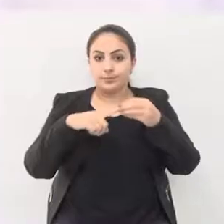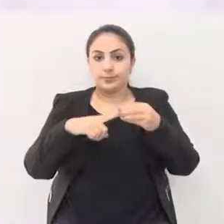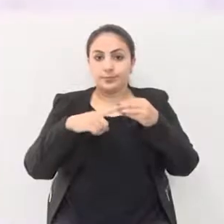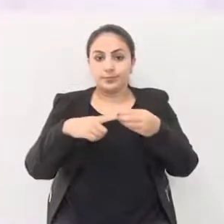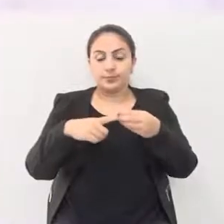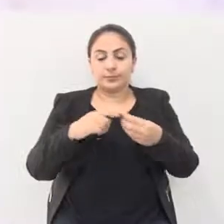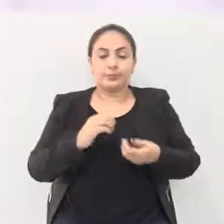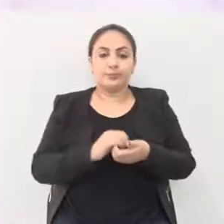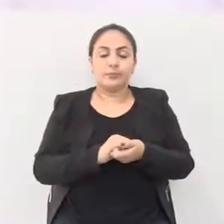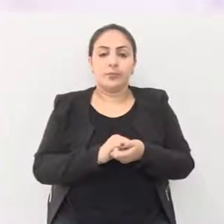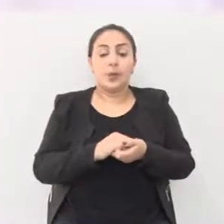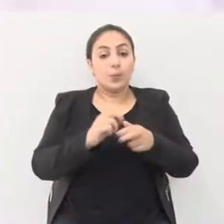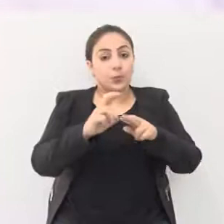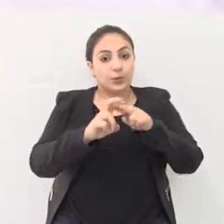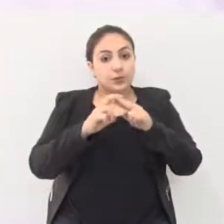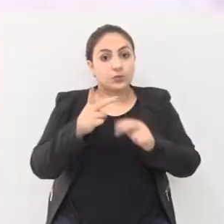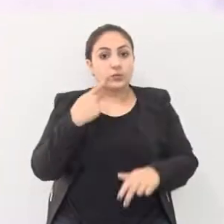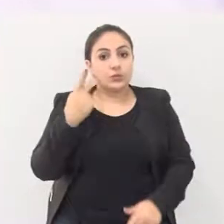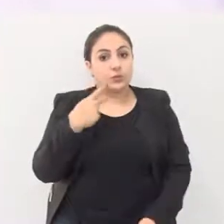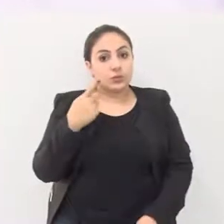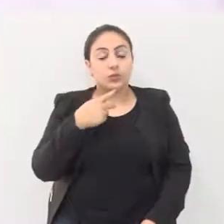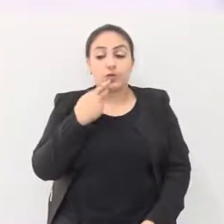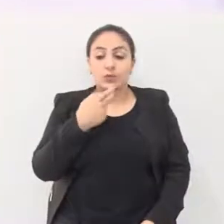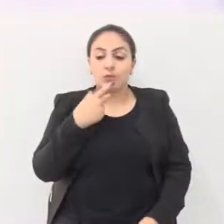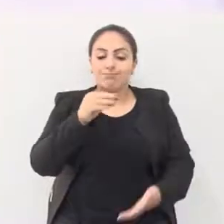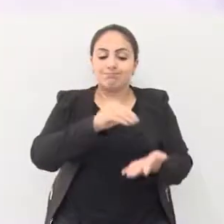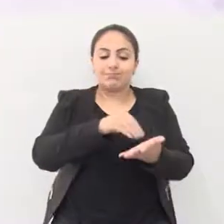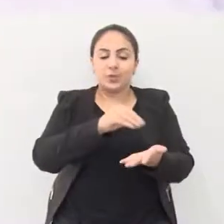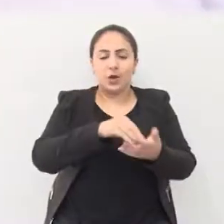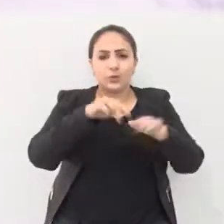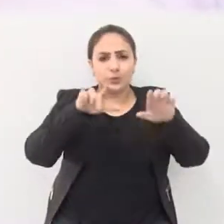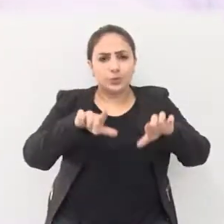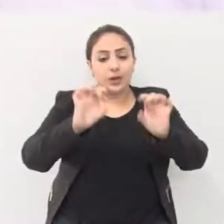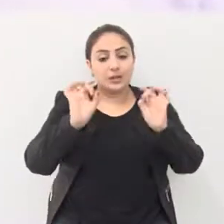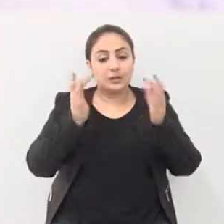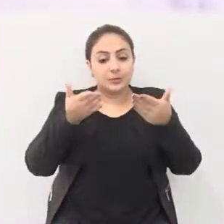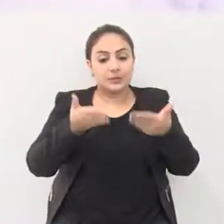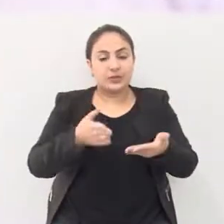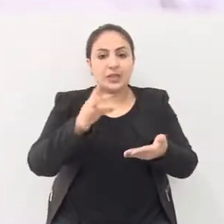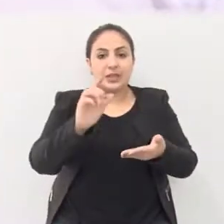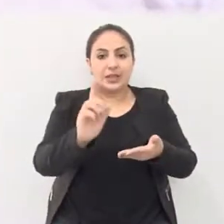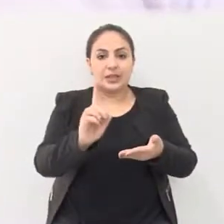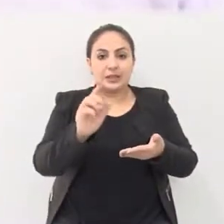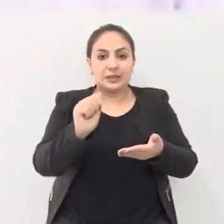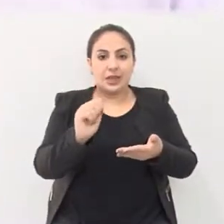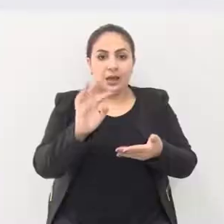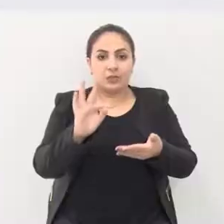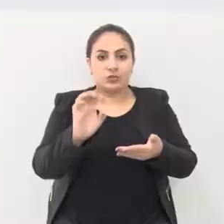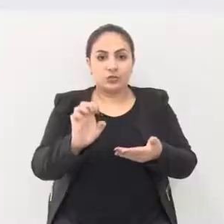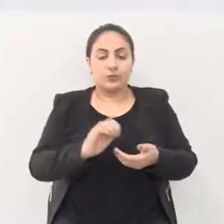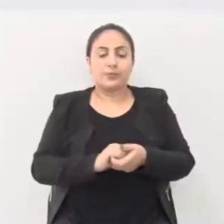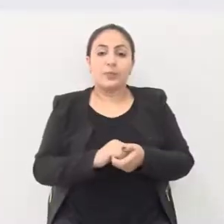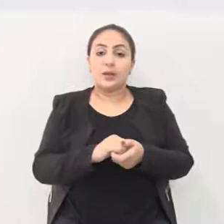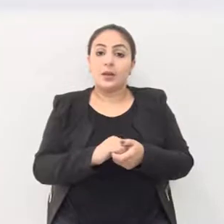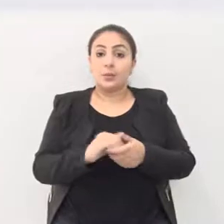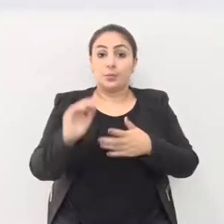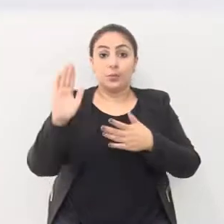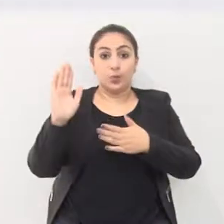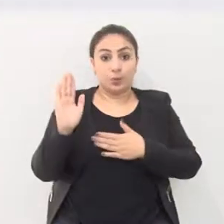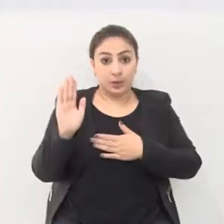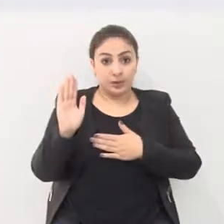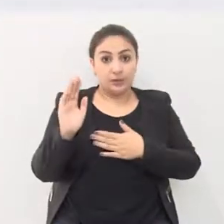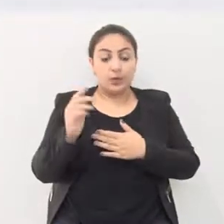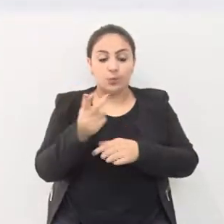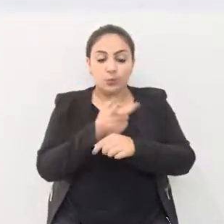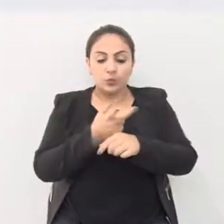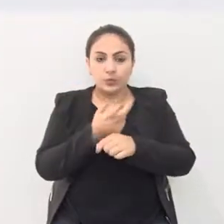demandas. Por isso, Gleison Consalter afirmou que falta um espaço específico para o DAT. Ele prometeu